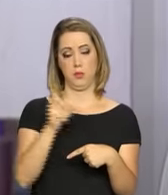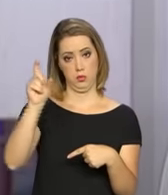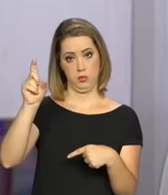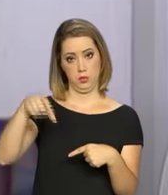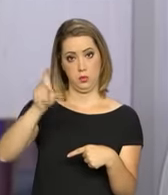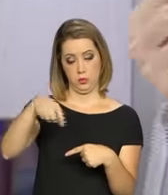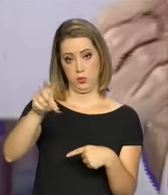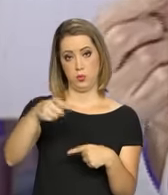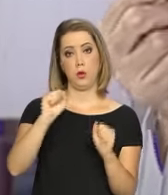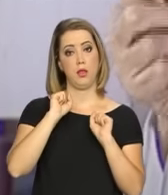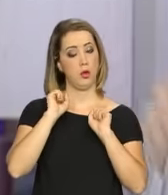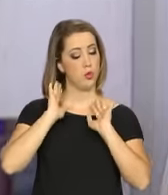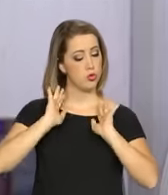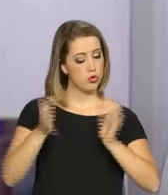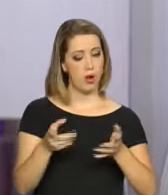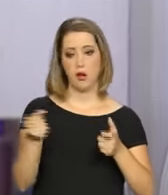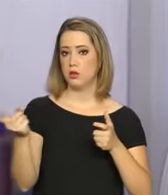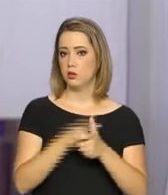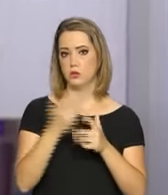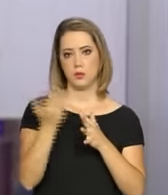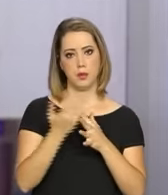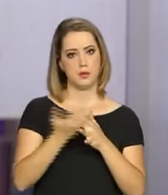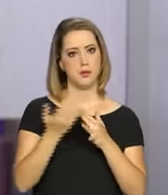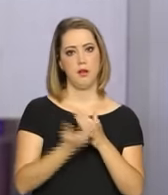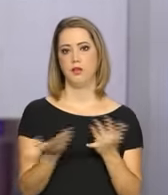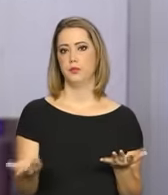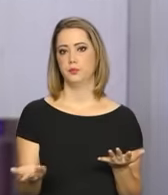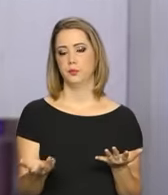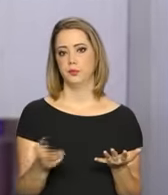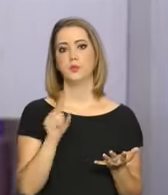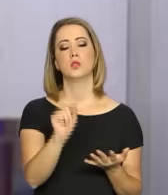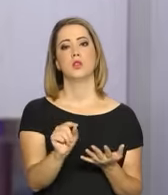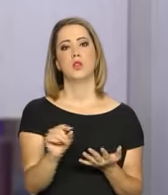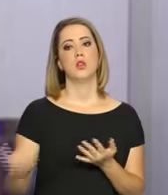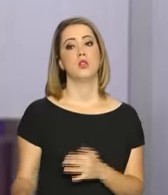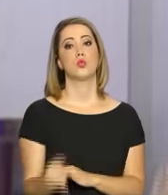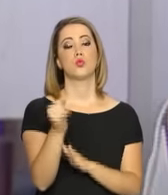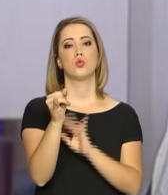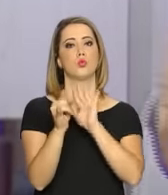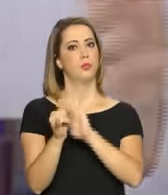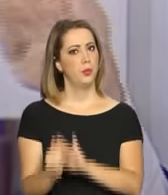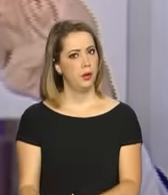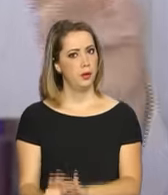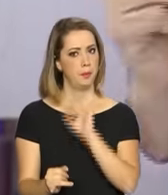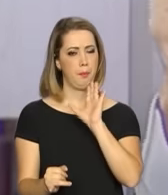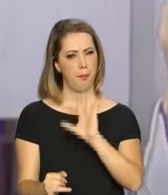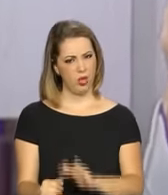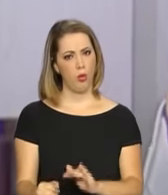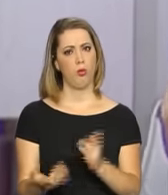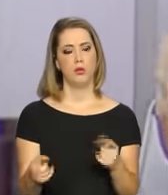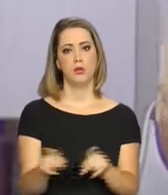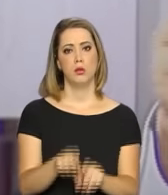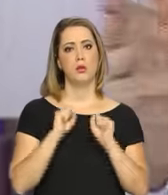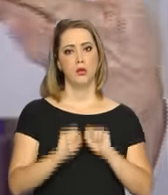daí isso é transformado num crédito parcelado que são taxas um pouco mais baixas e